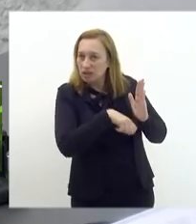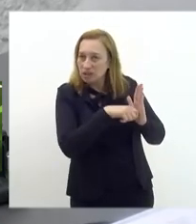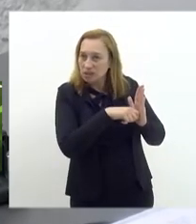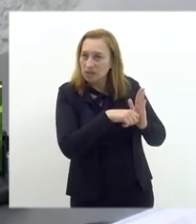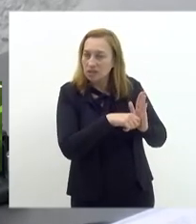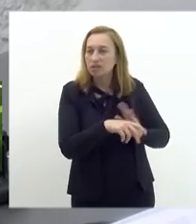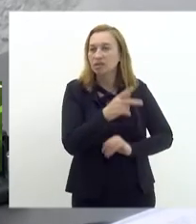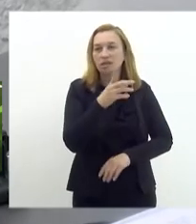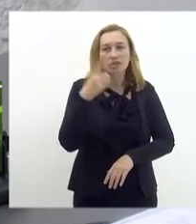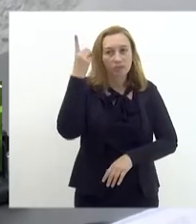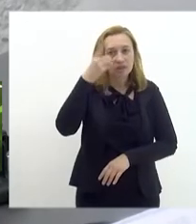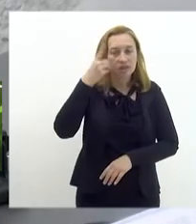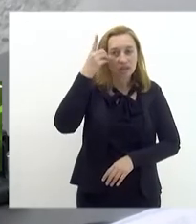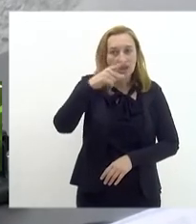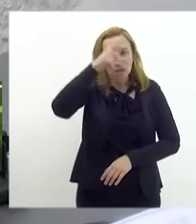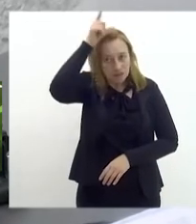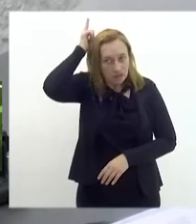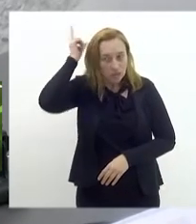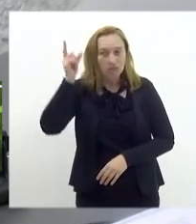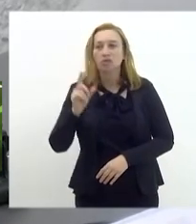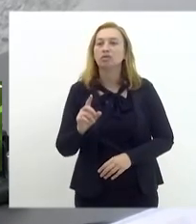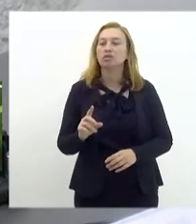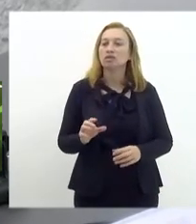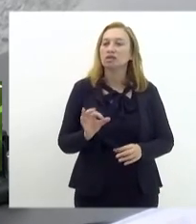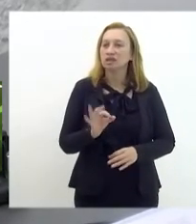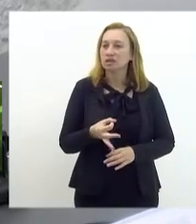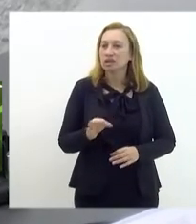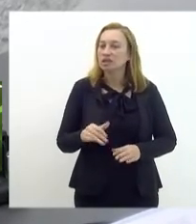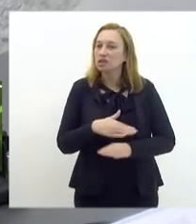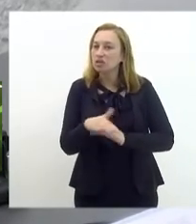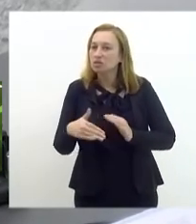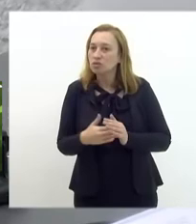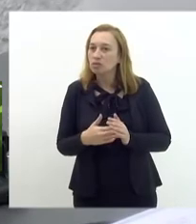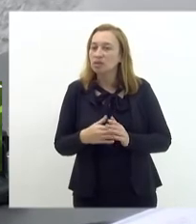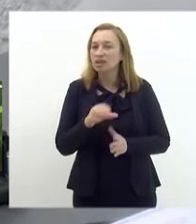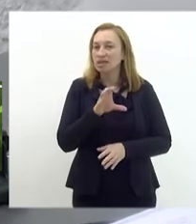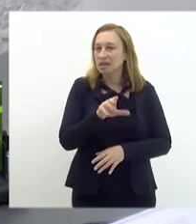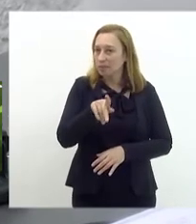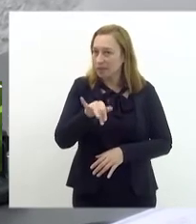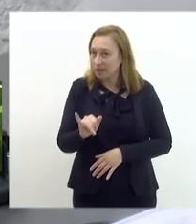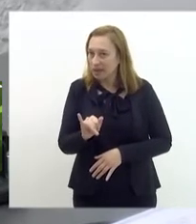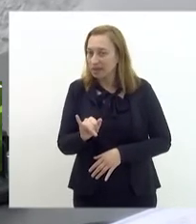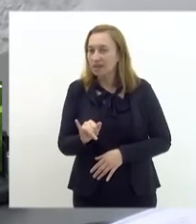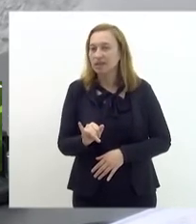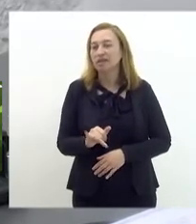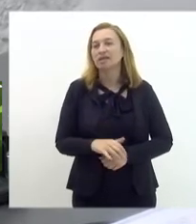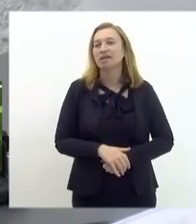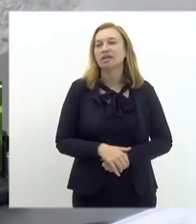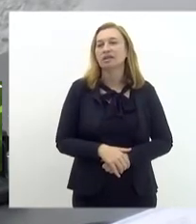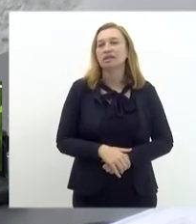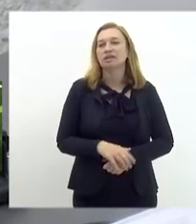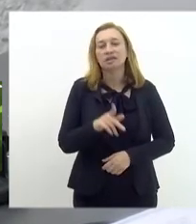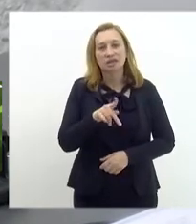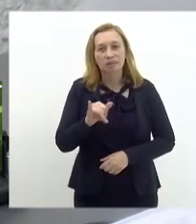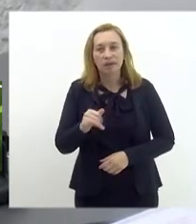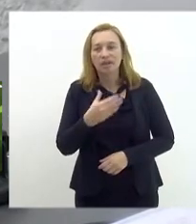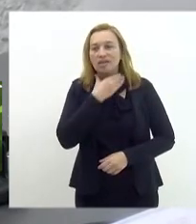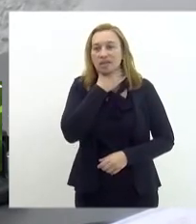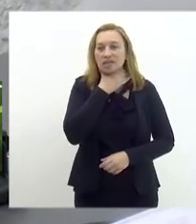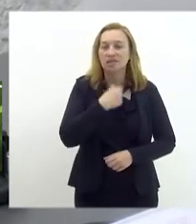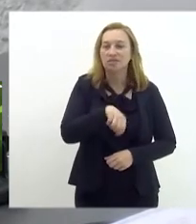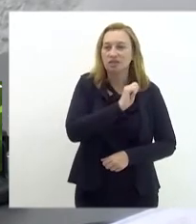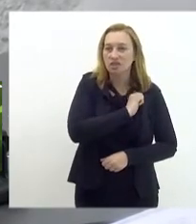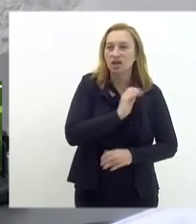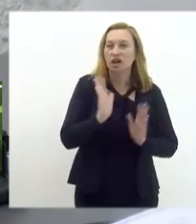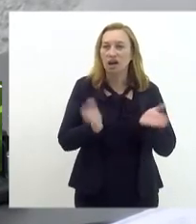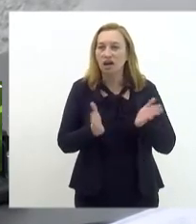presidida pelo deputado Luiz Paulo. Eu faço questão de estar em todas as CPIs, fui da CPI da crise fiscal, agora da